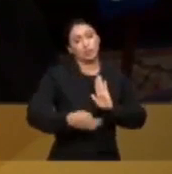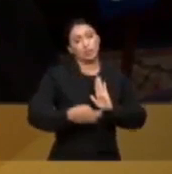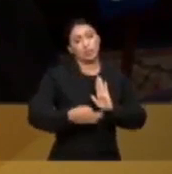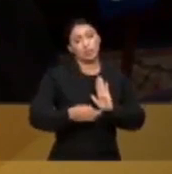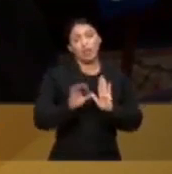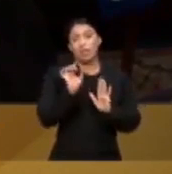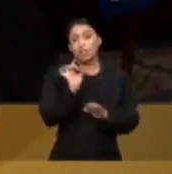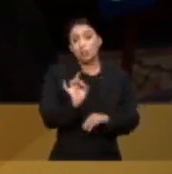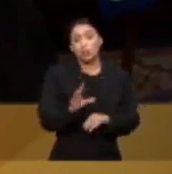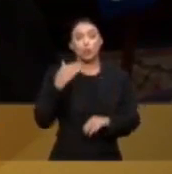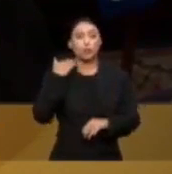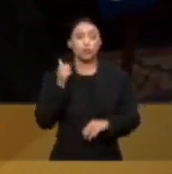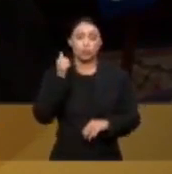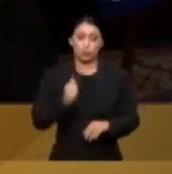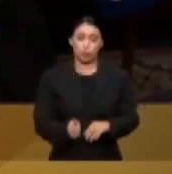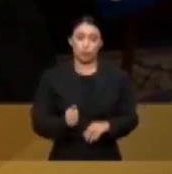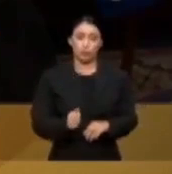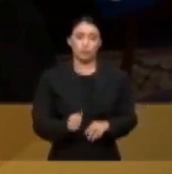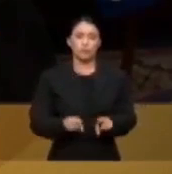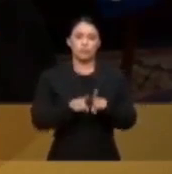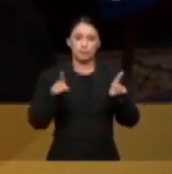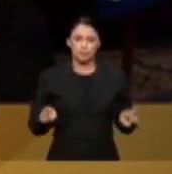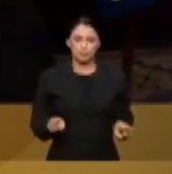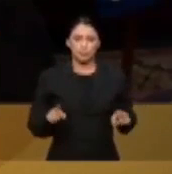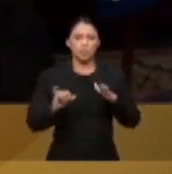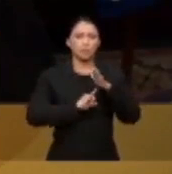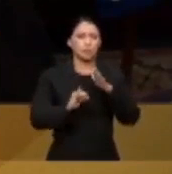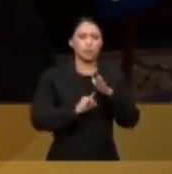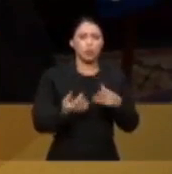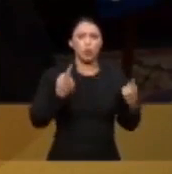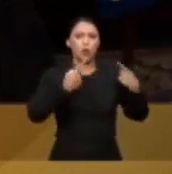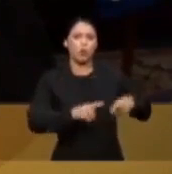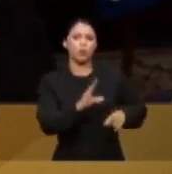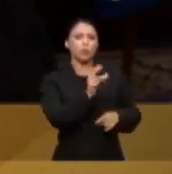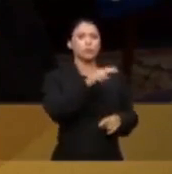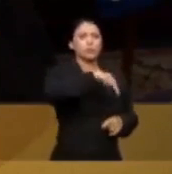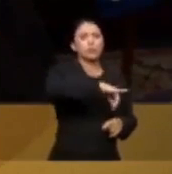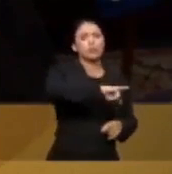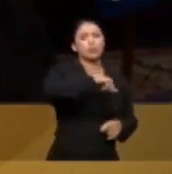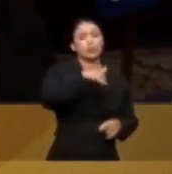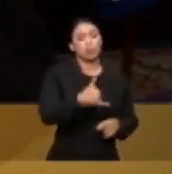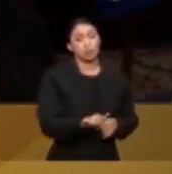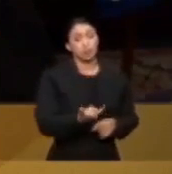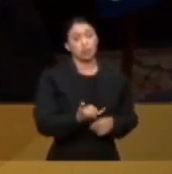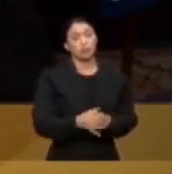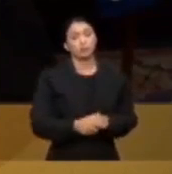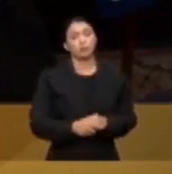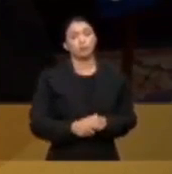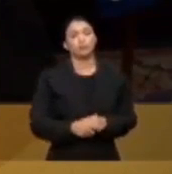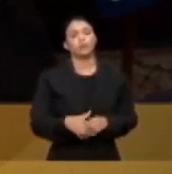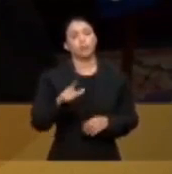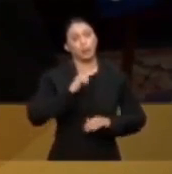digo redundantemente, constitucionais para julgar ações contra o Conselho Nacional do Ministério Público, uma vez que